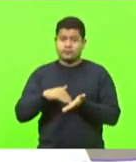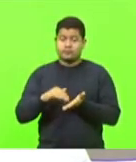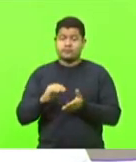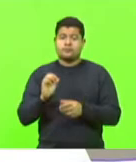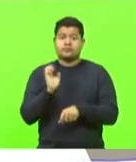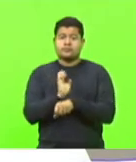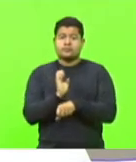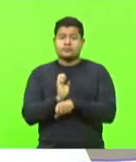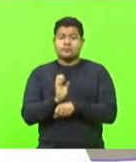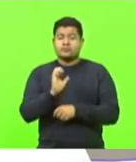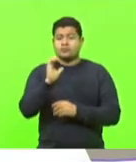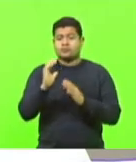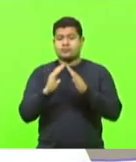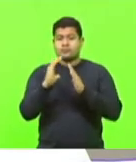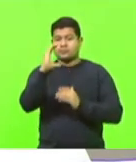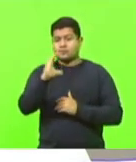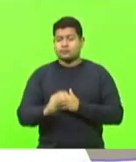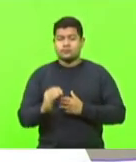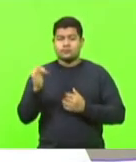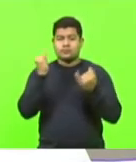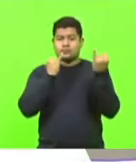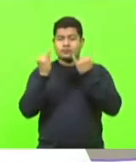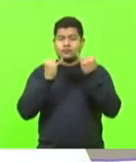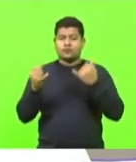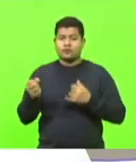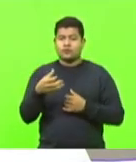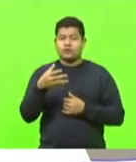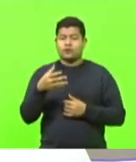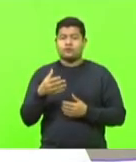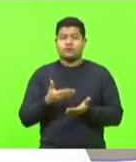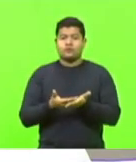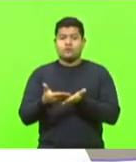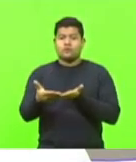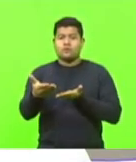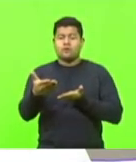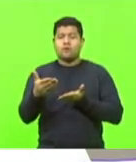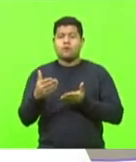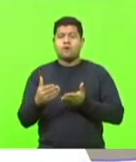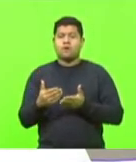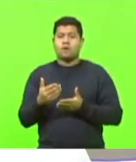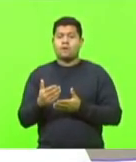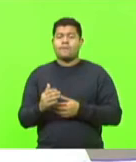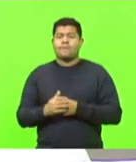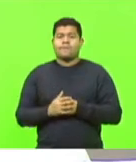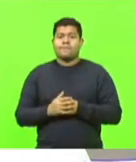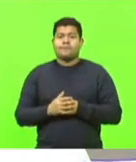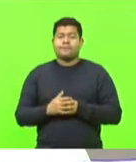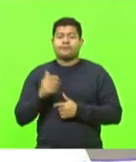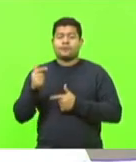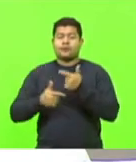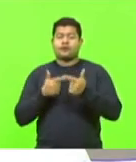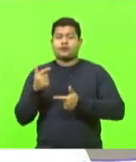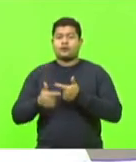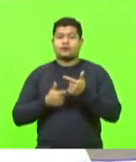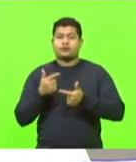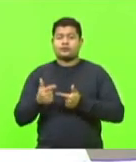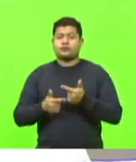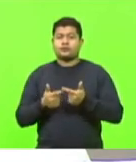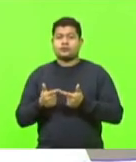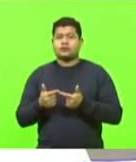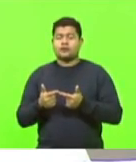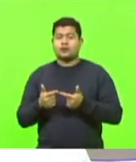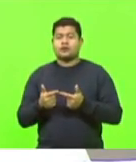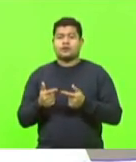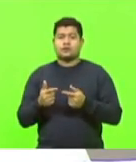Civil informações atualizadas acerca do início das operações de empréstimos e